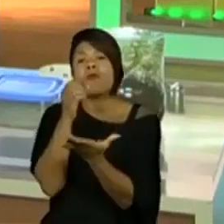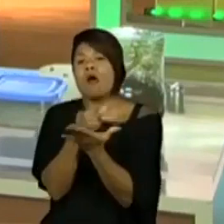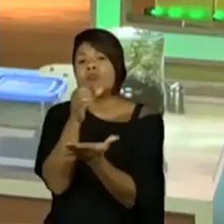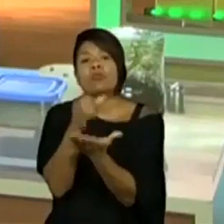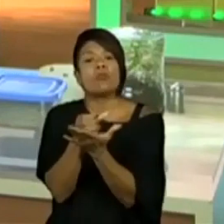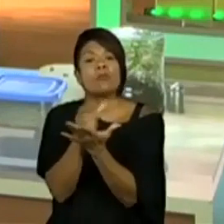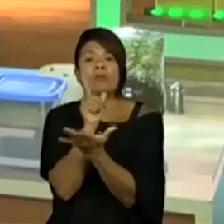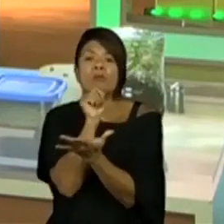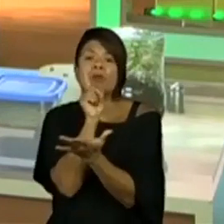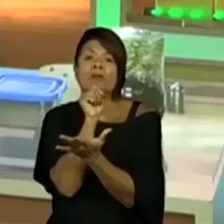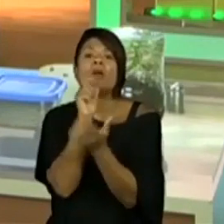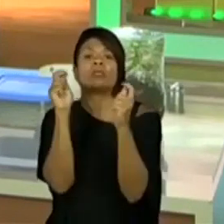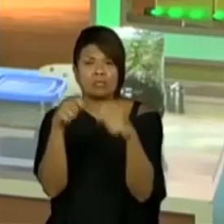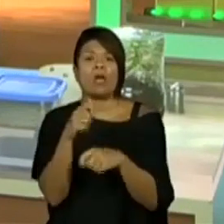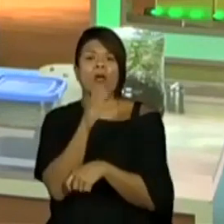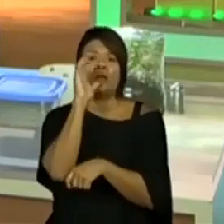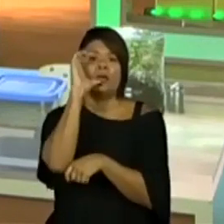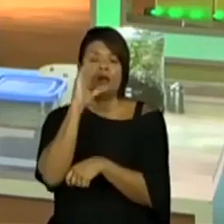água.